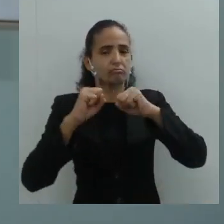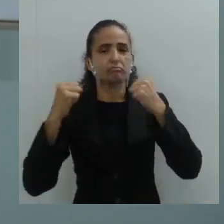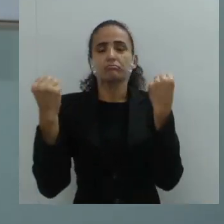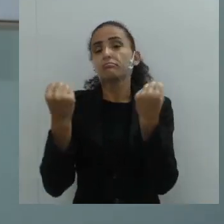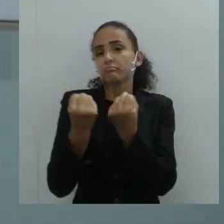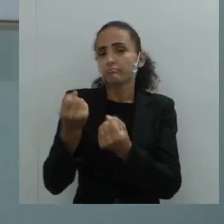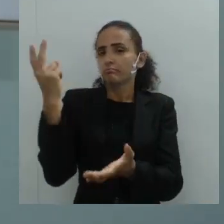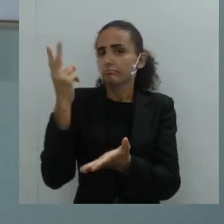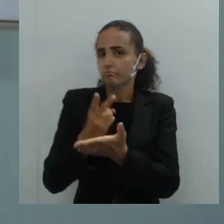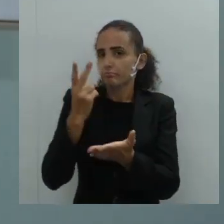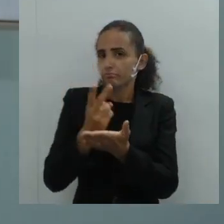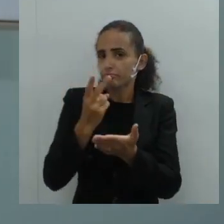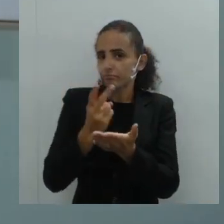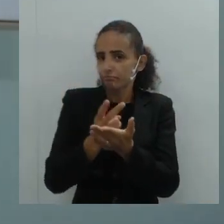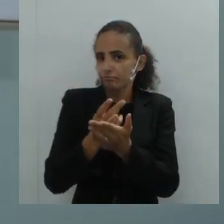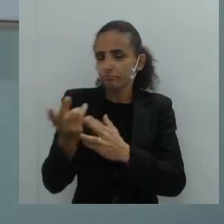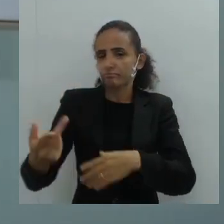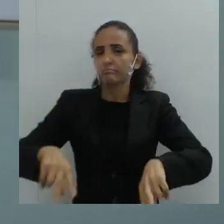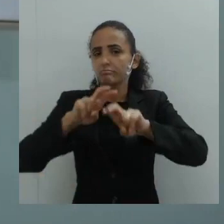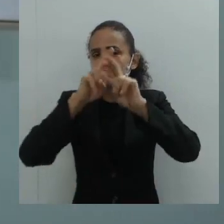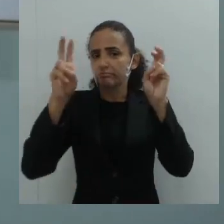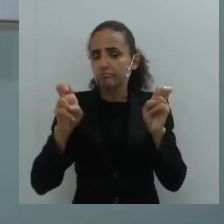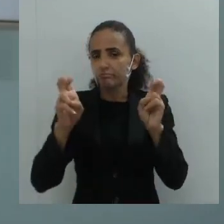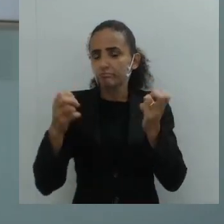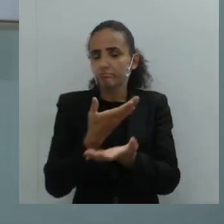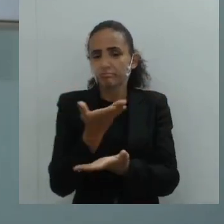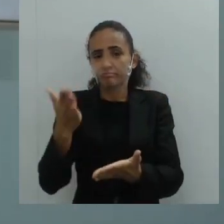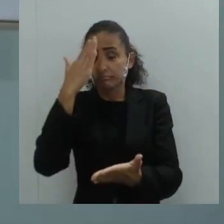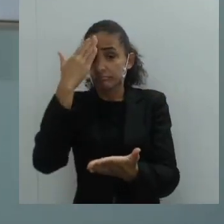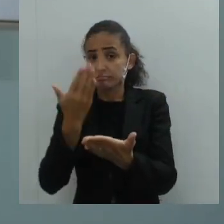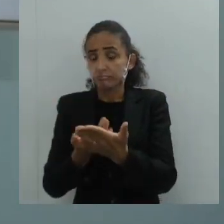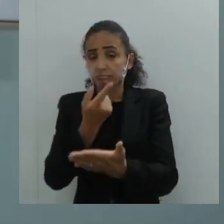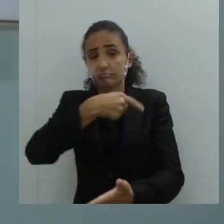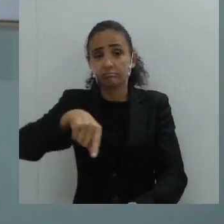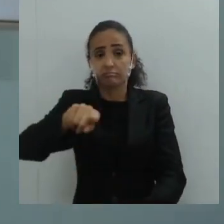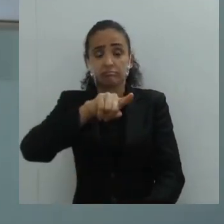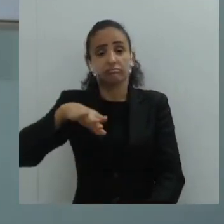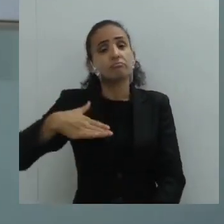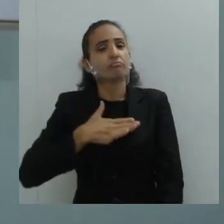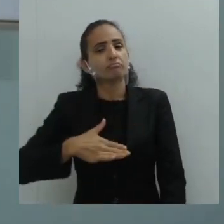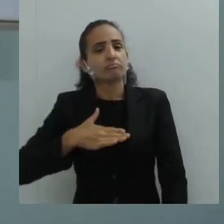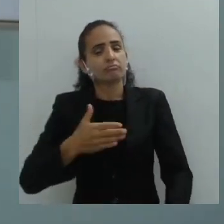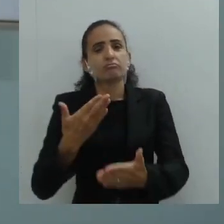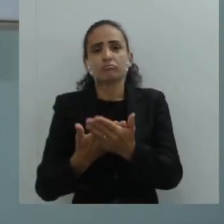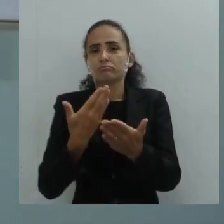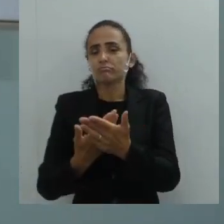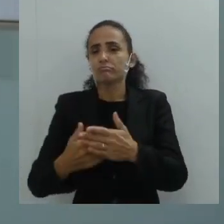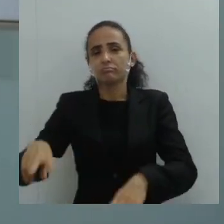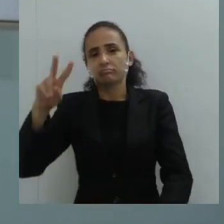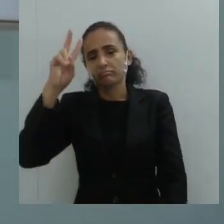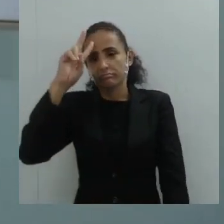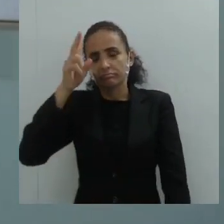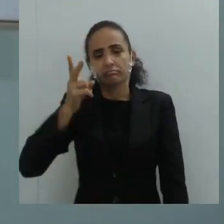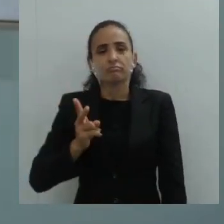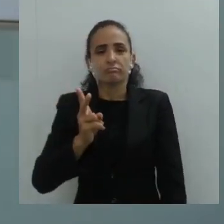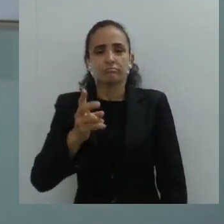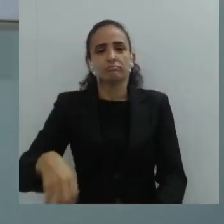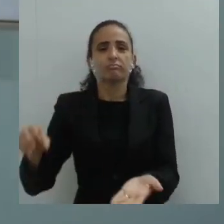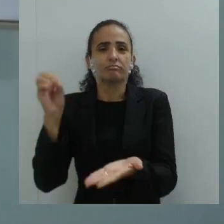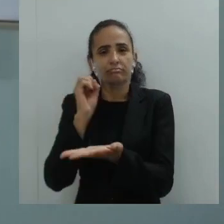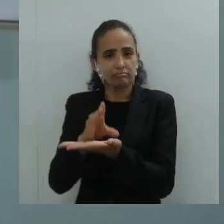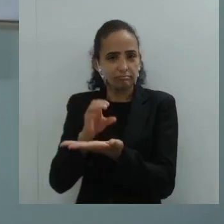E sempre nessa tônica, espero que vocês tenham gostado e lembrem-se, continuem aqui